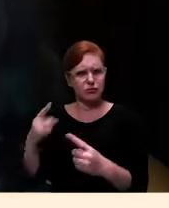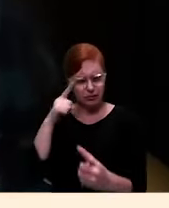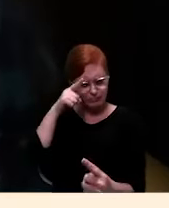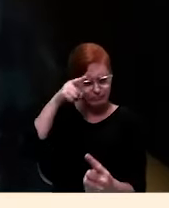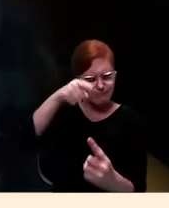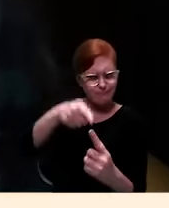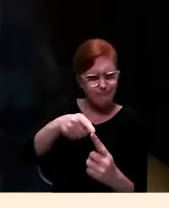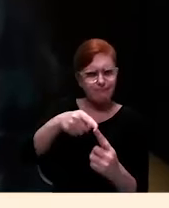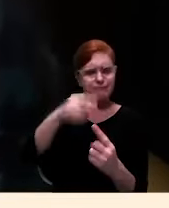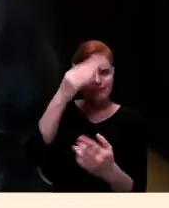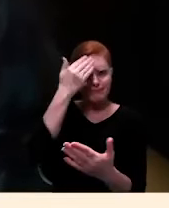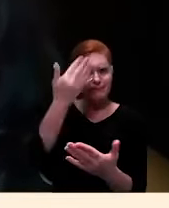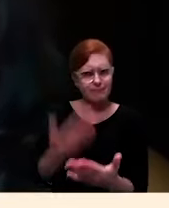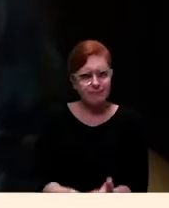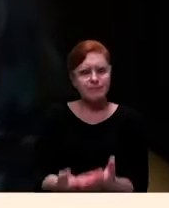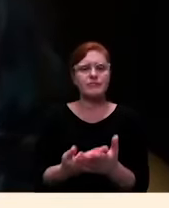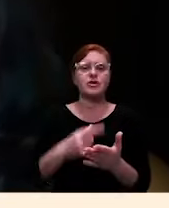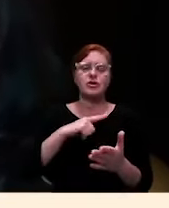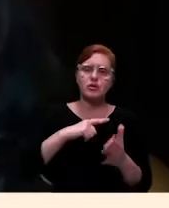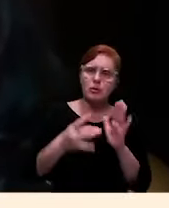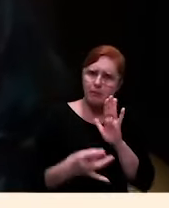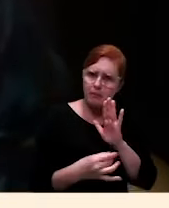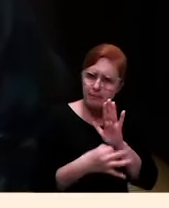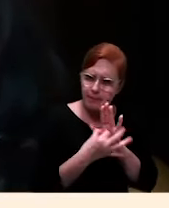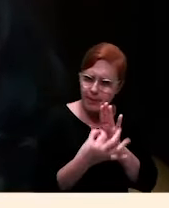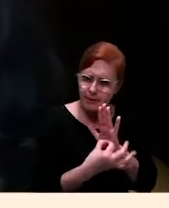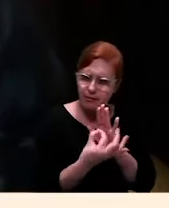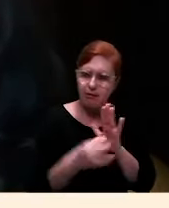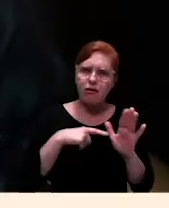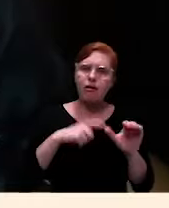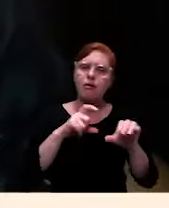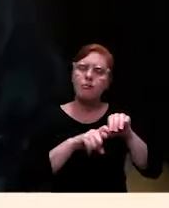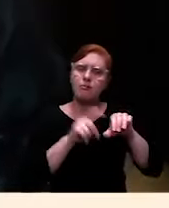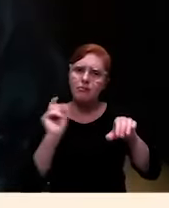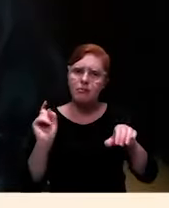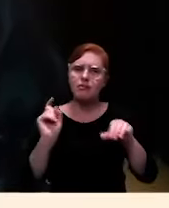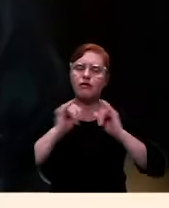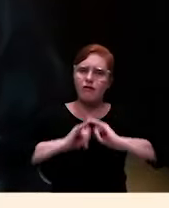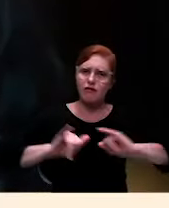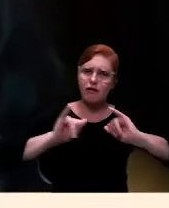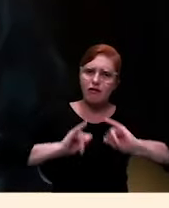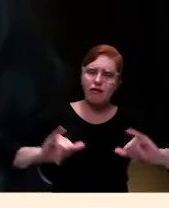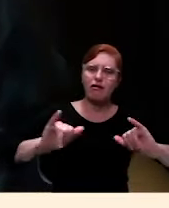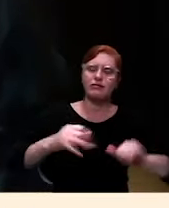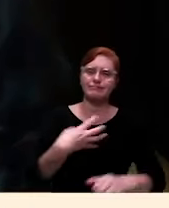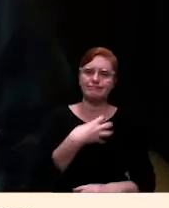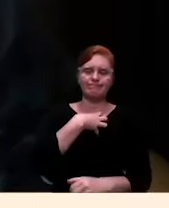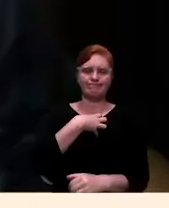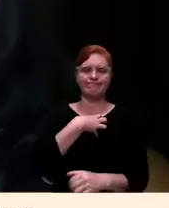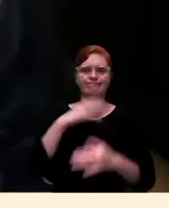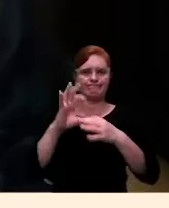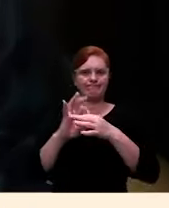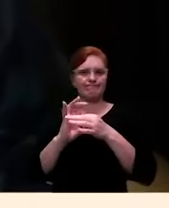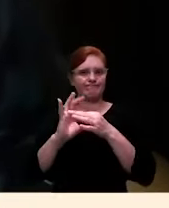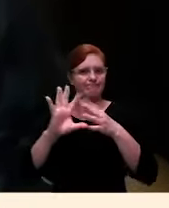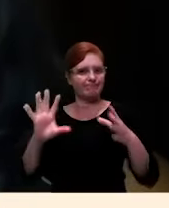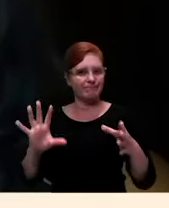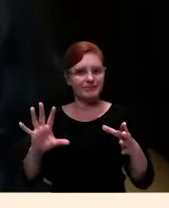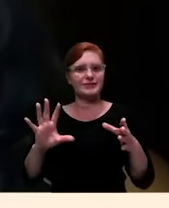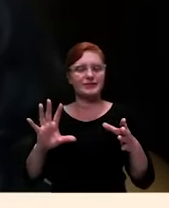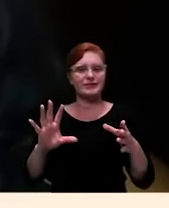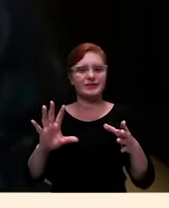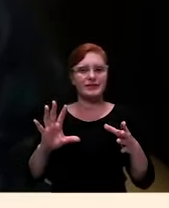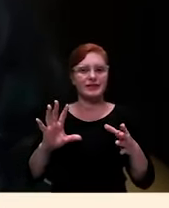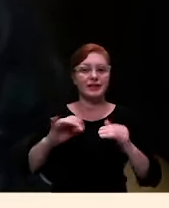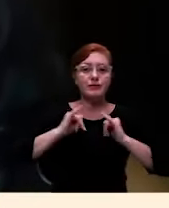acreditam, onde elas opinam, onde elas têm autonomia para falar e que se sintam livres